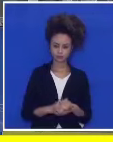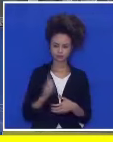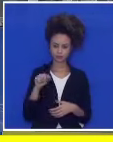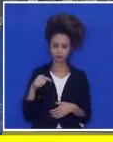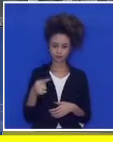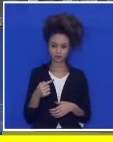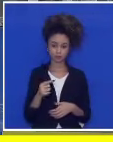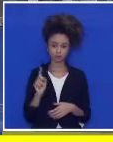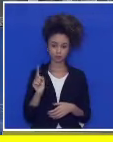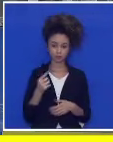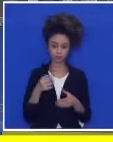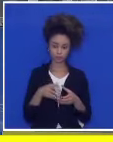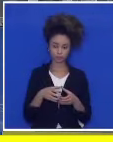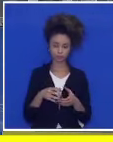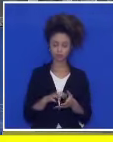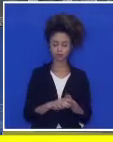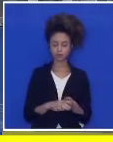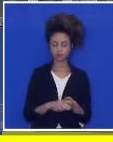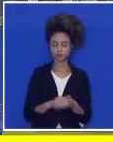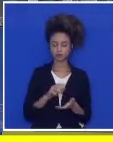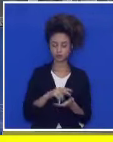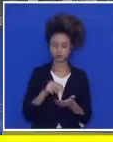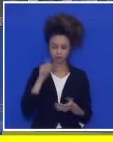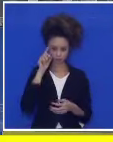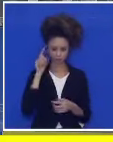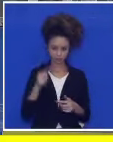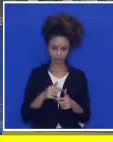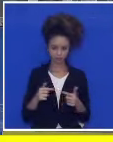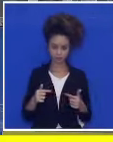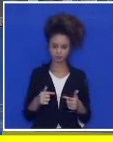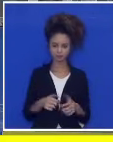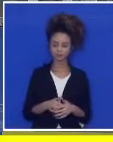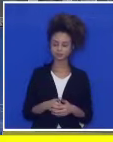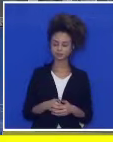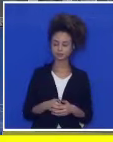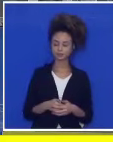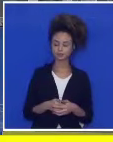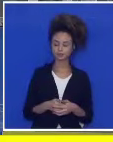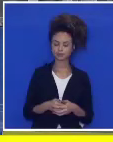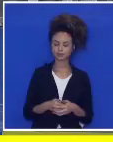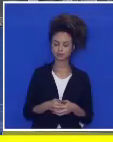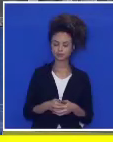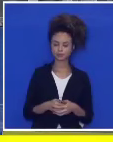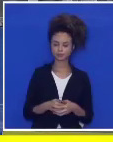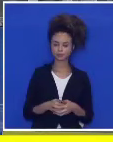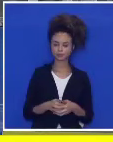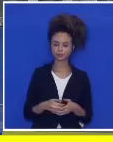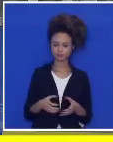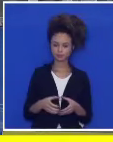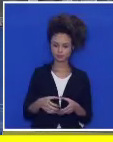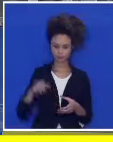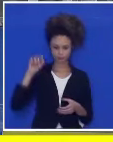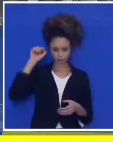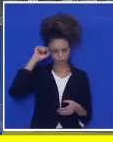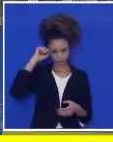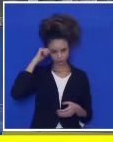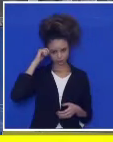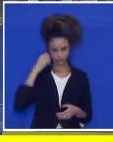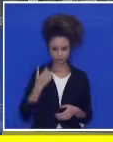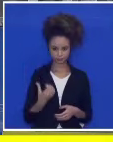Na sequência, o último sorteio da noite, o sorteio do dia de sorte. Bola preta, número 67.